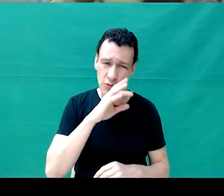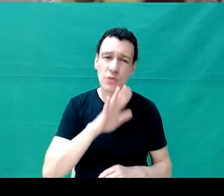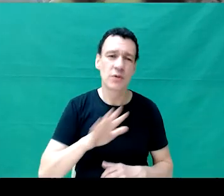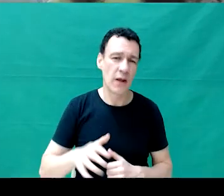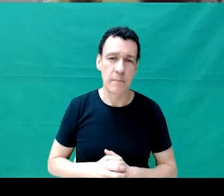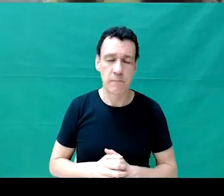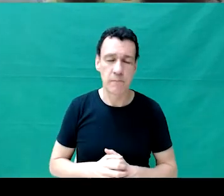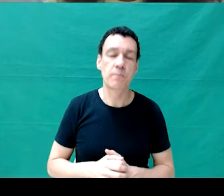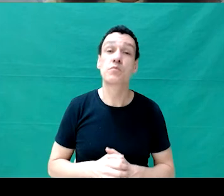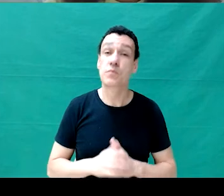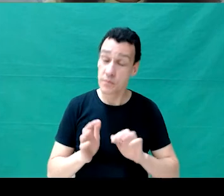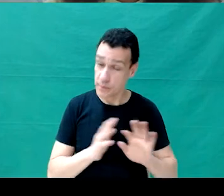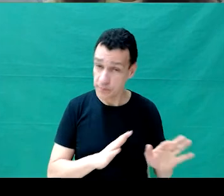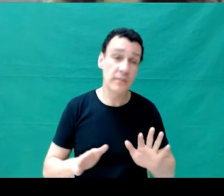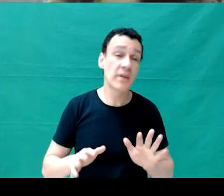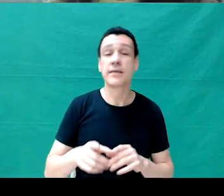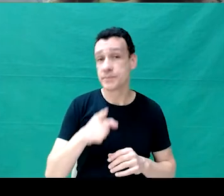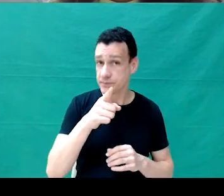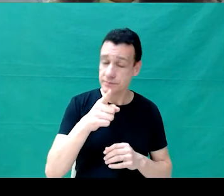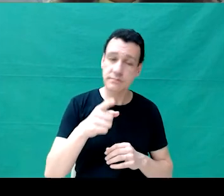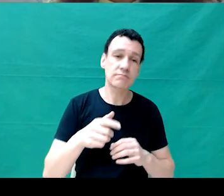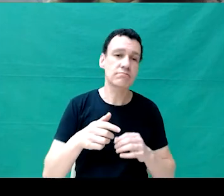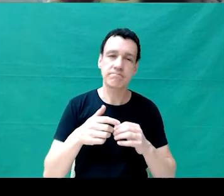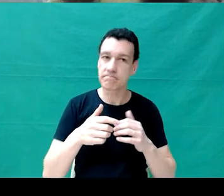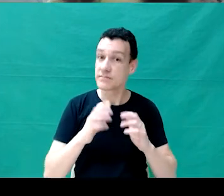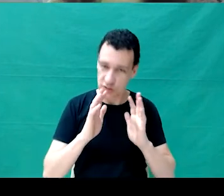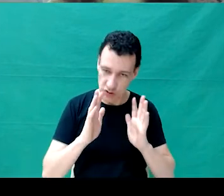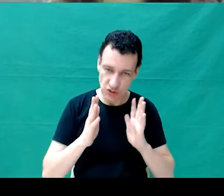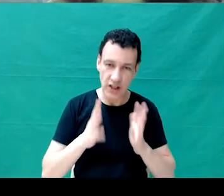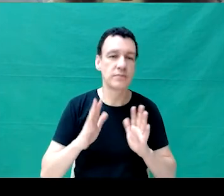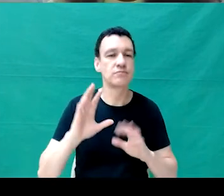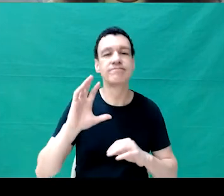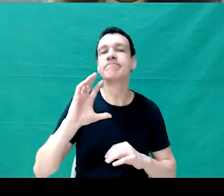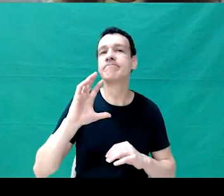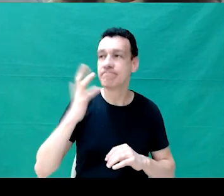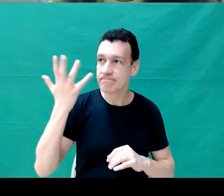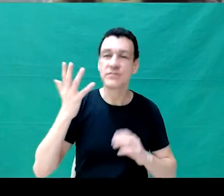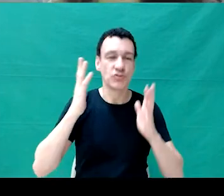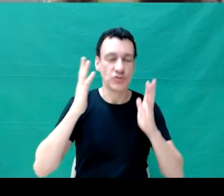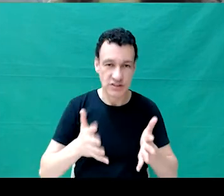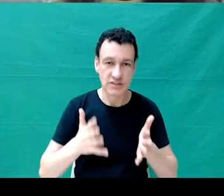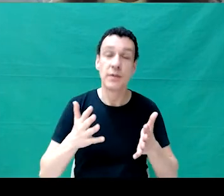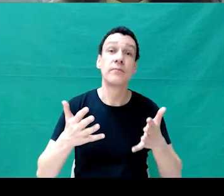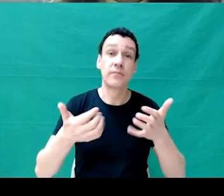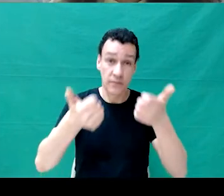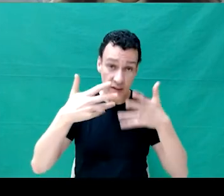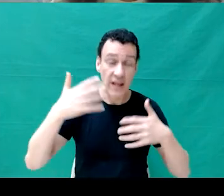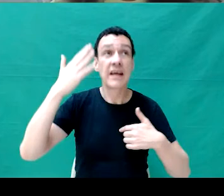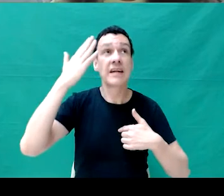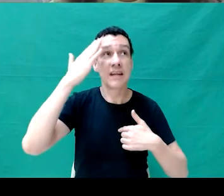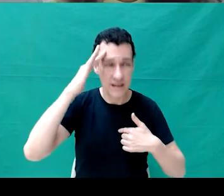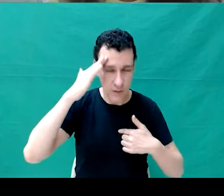Andresa, beleza. Já que aconteceu isso, entendi. Sou racista mesmo.